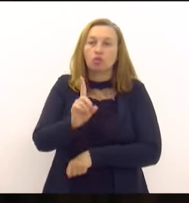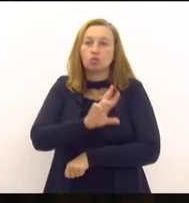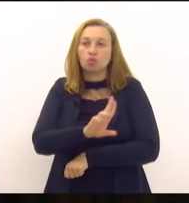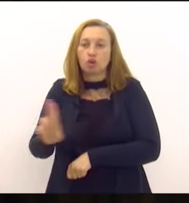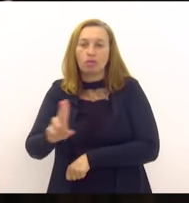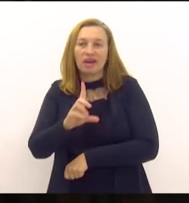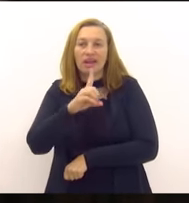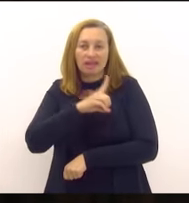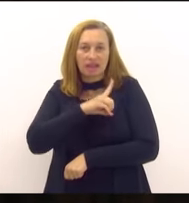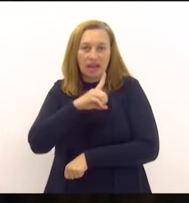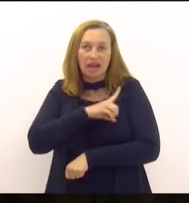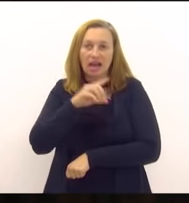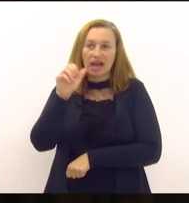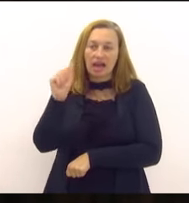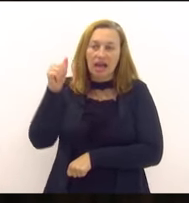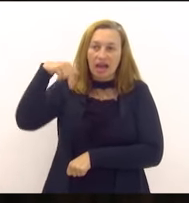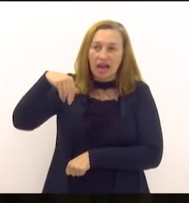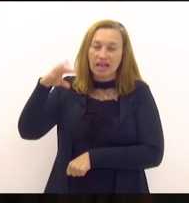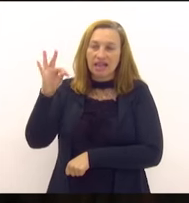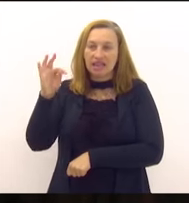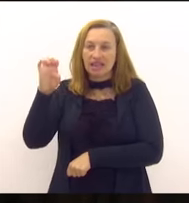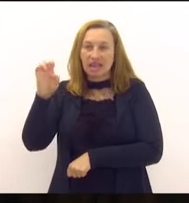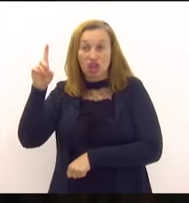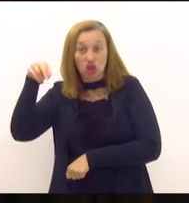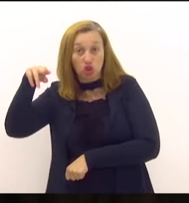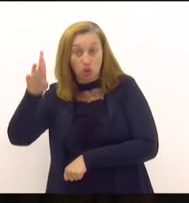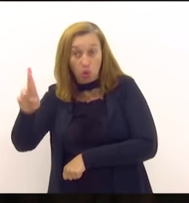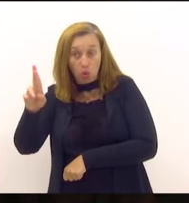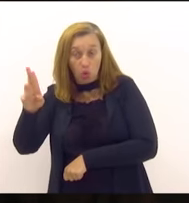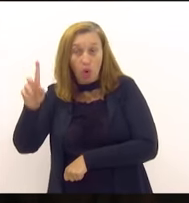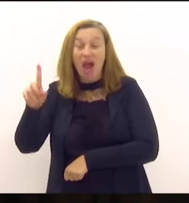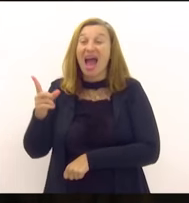que coincidentemente, há 10 dias atrás,